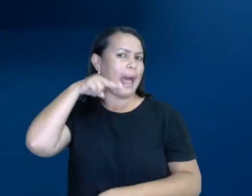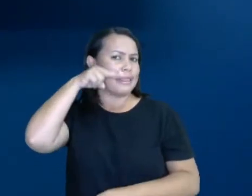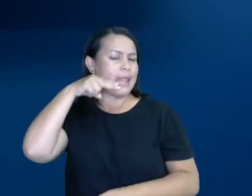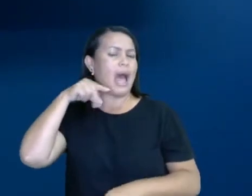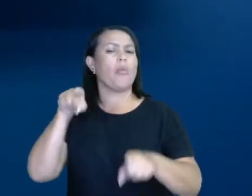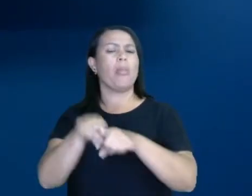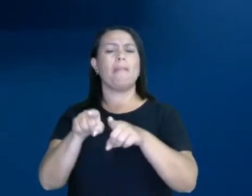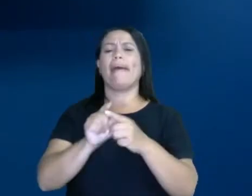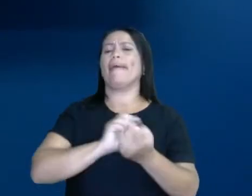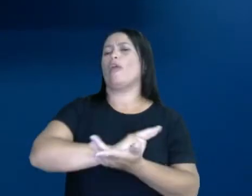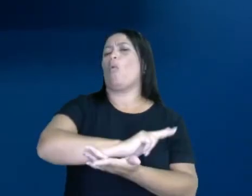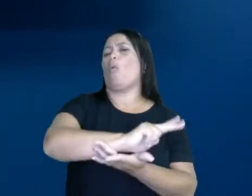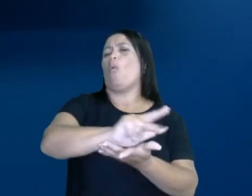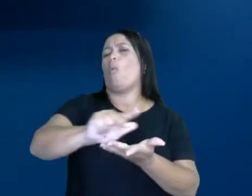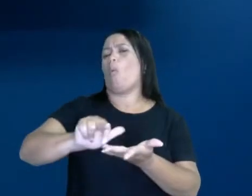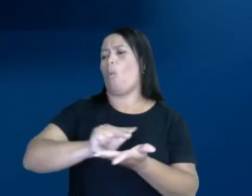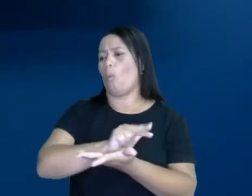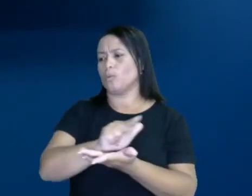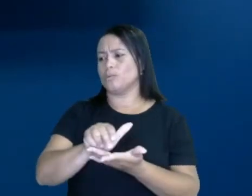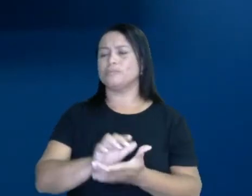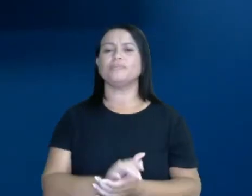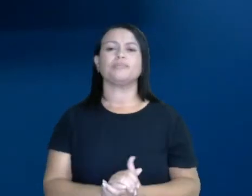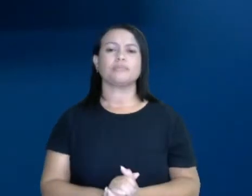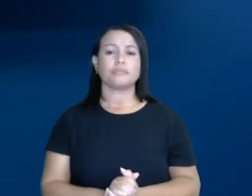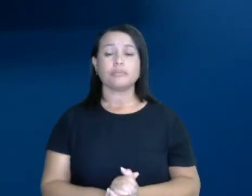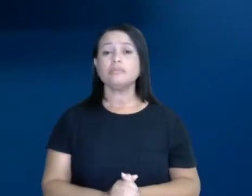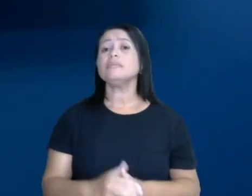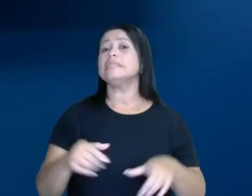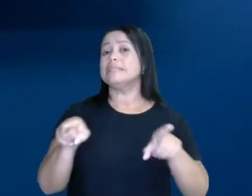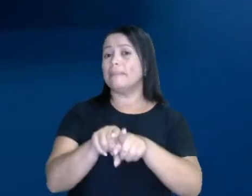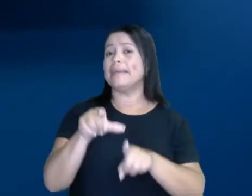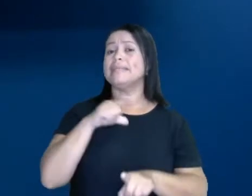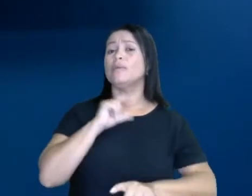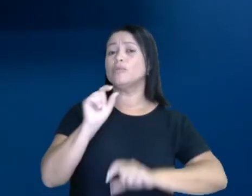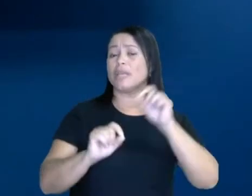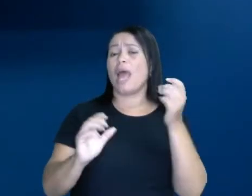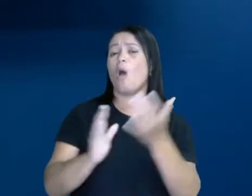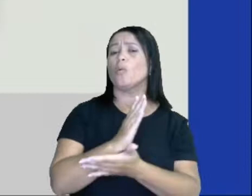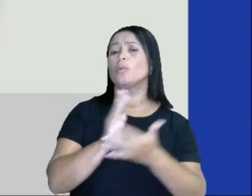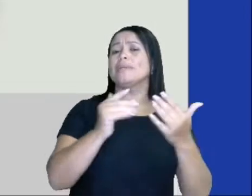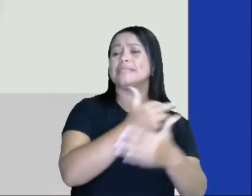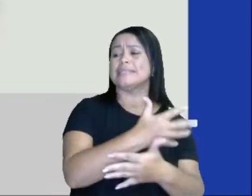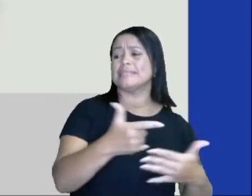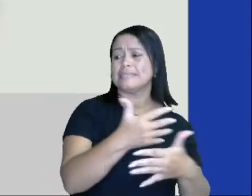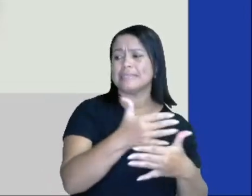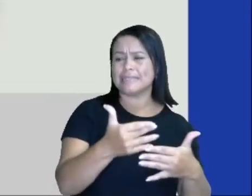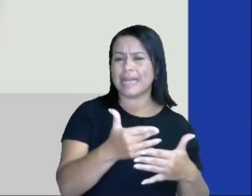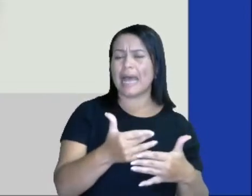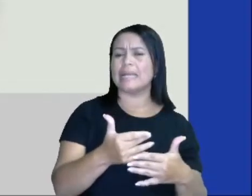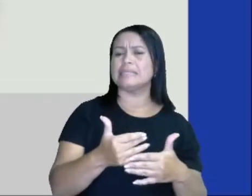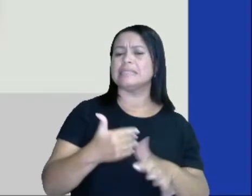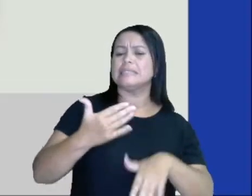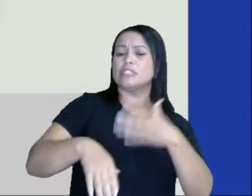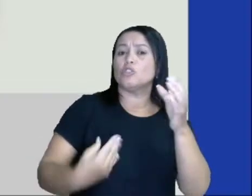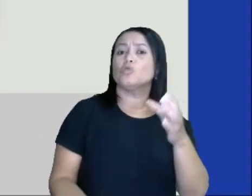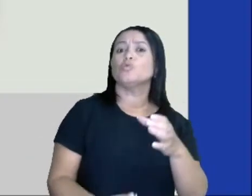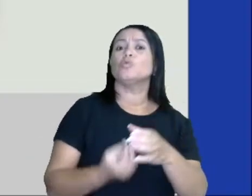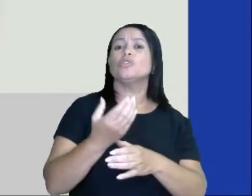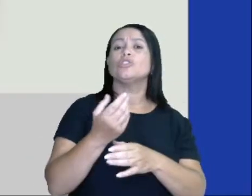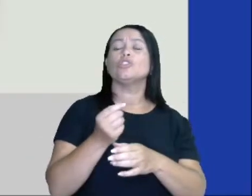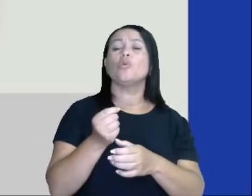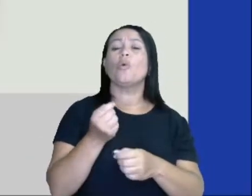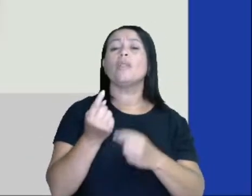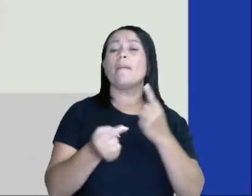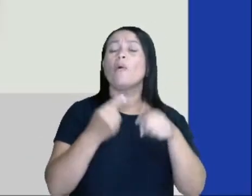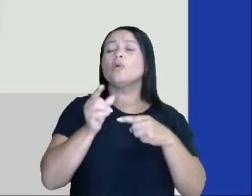e em outras também aconteceu igual. E temos também algumas cidades que surgiram da exploração de determinado recurso